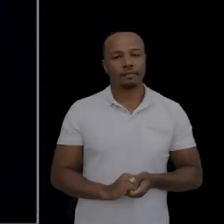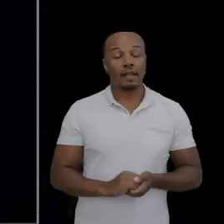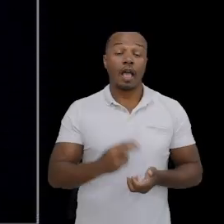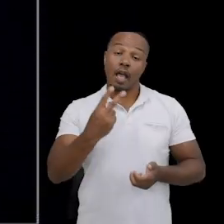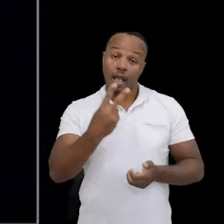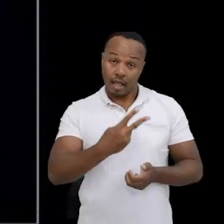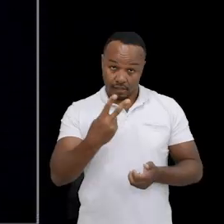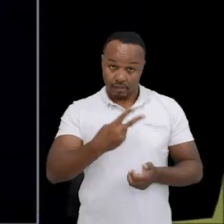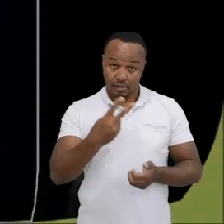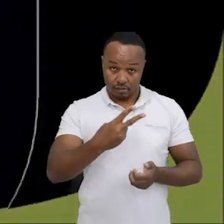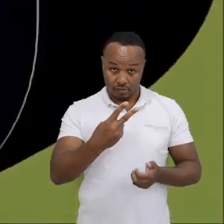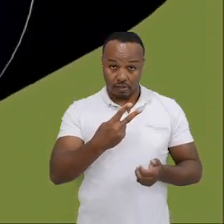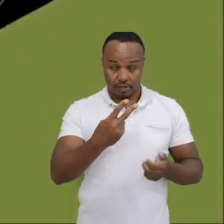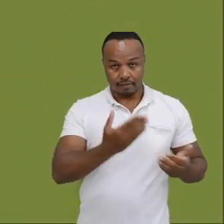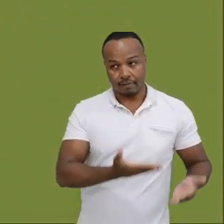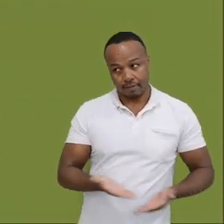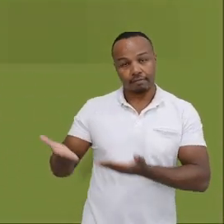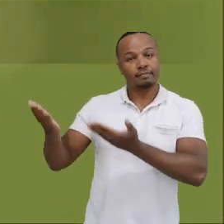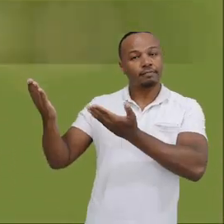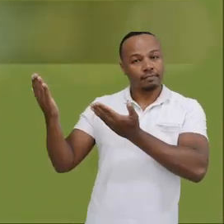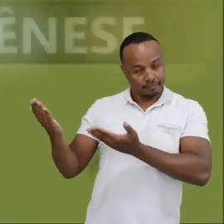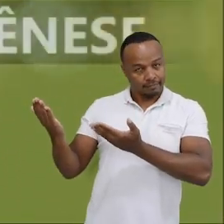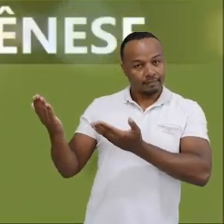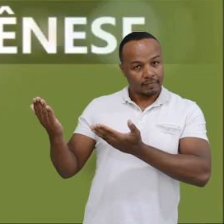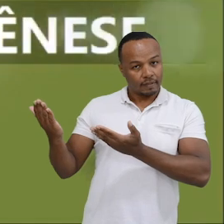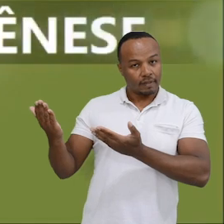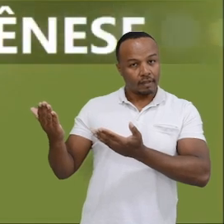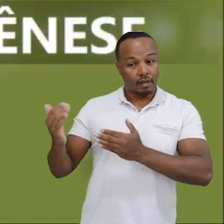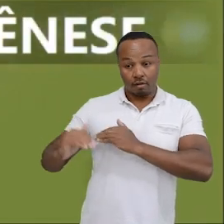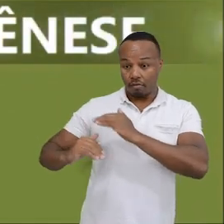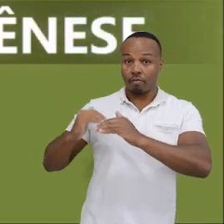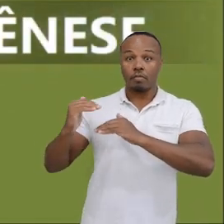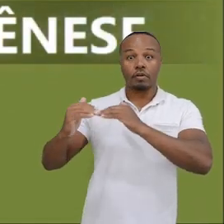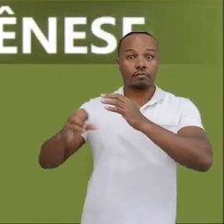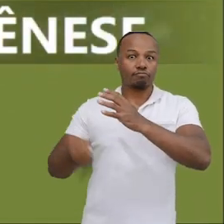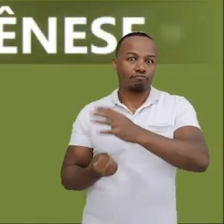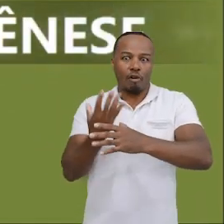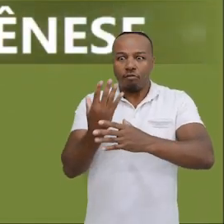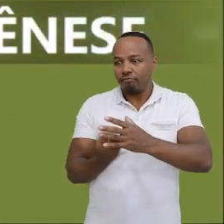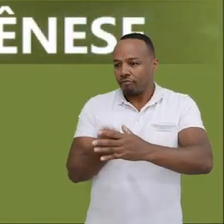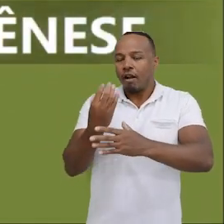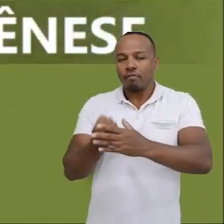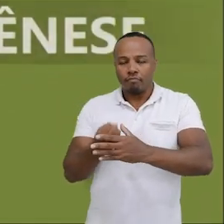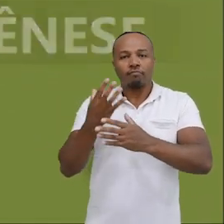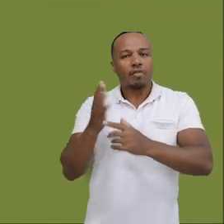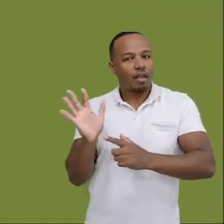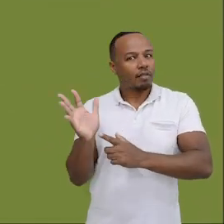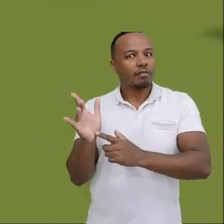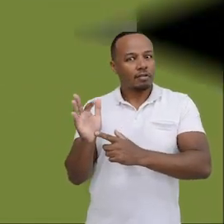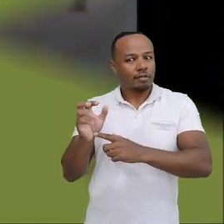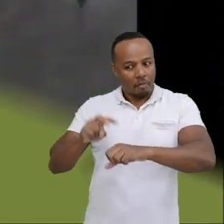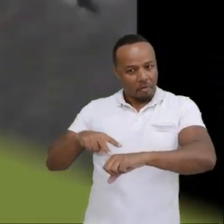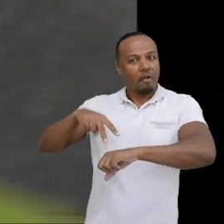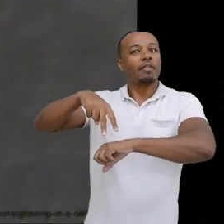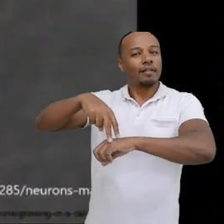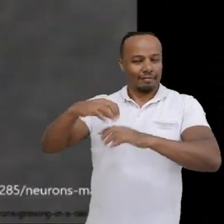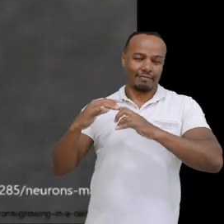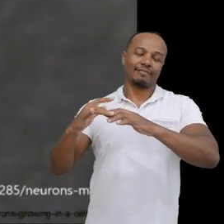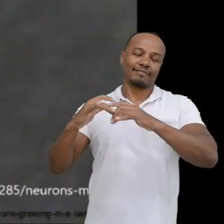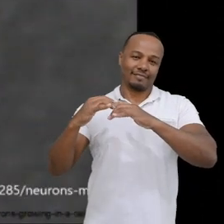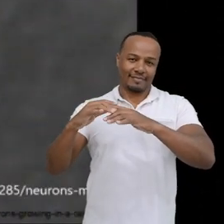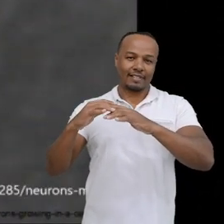A segunda etapa é a neurogênese, que é o processo de produção dos neurônios, os protagonistas do